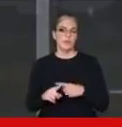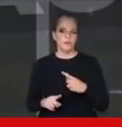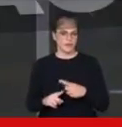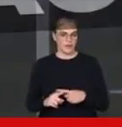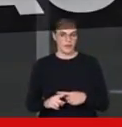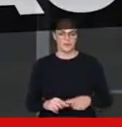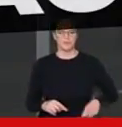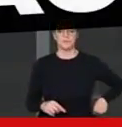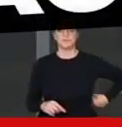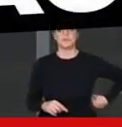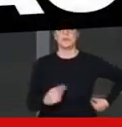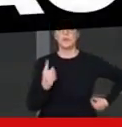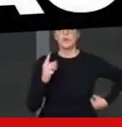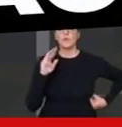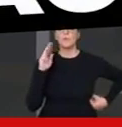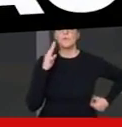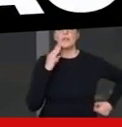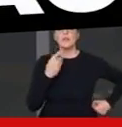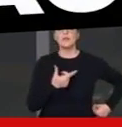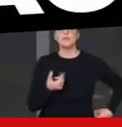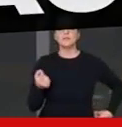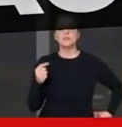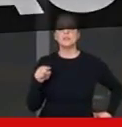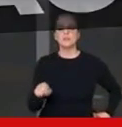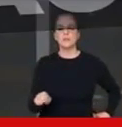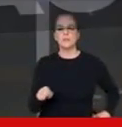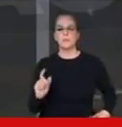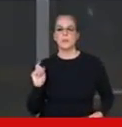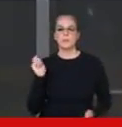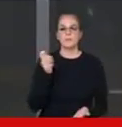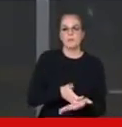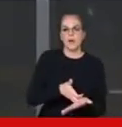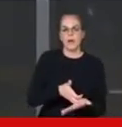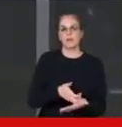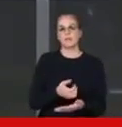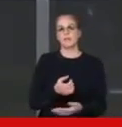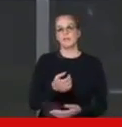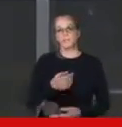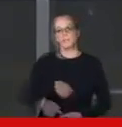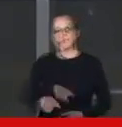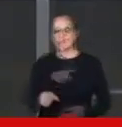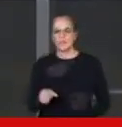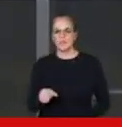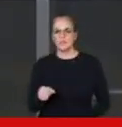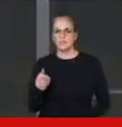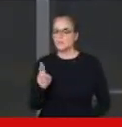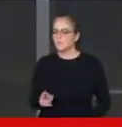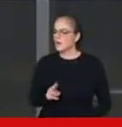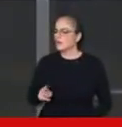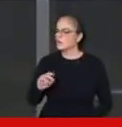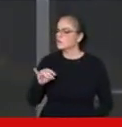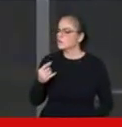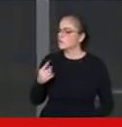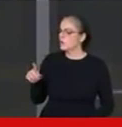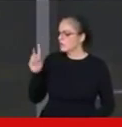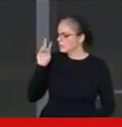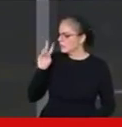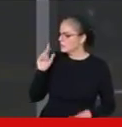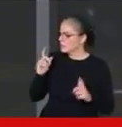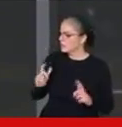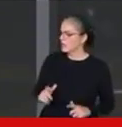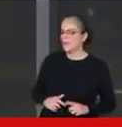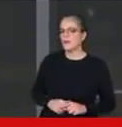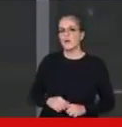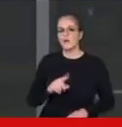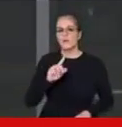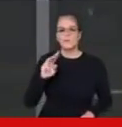tipo 1.200.000 de cachê numa cidade do interior de Minas Gerais. Imagina 1.200.000 reais